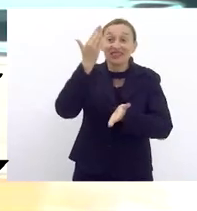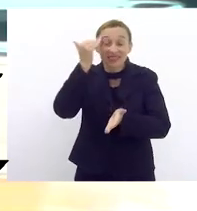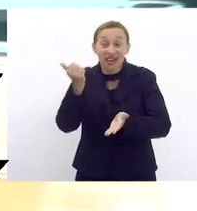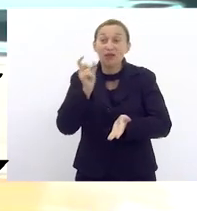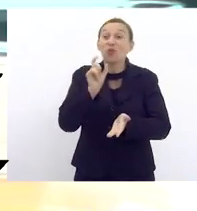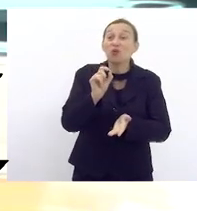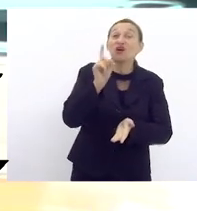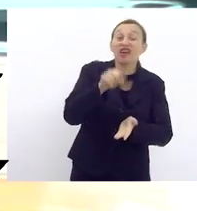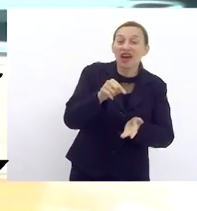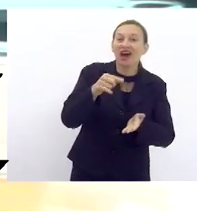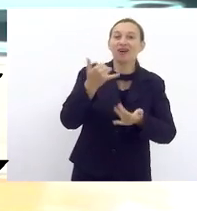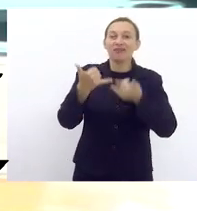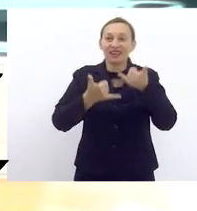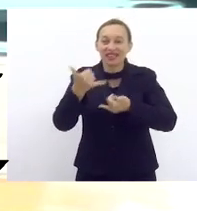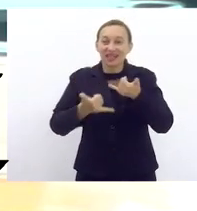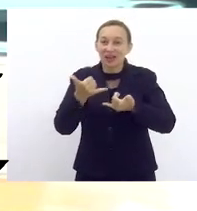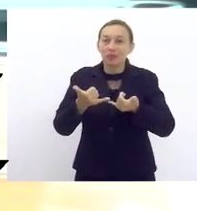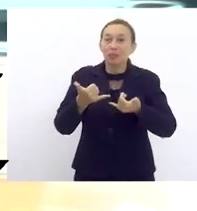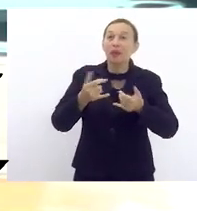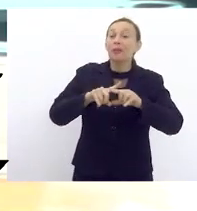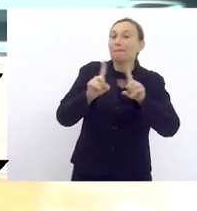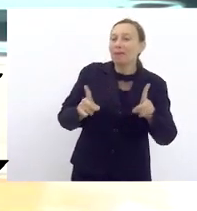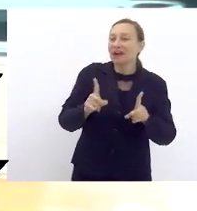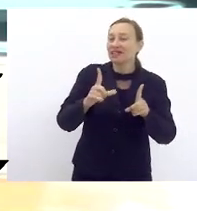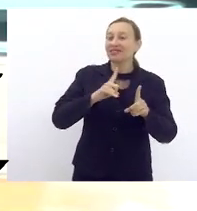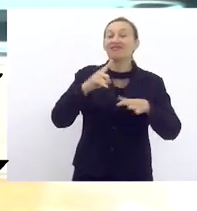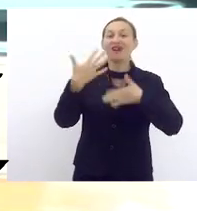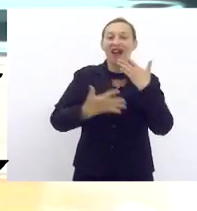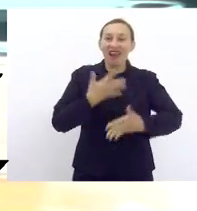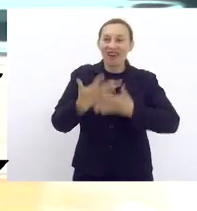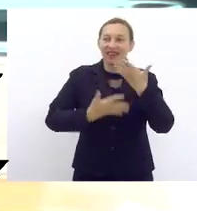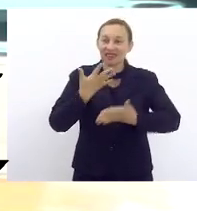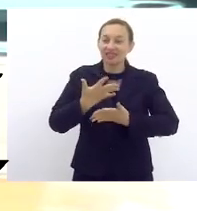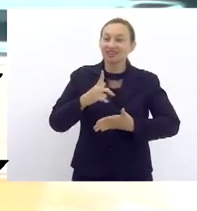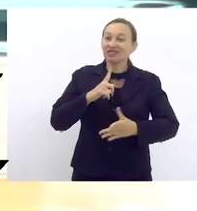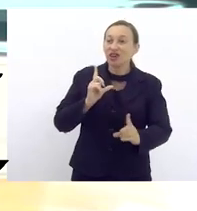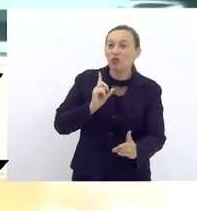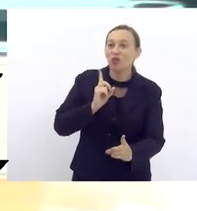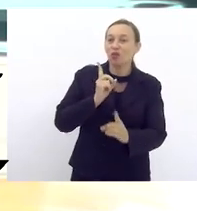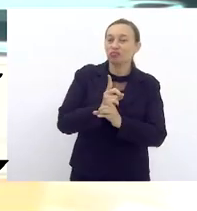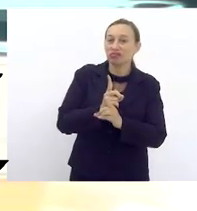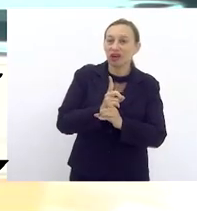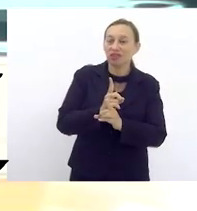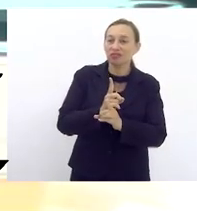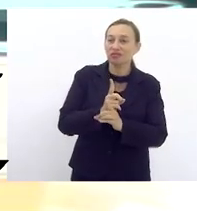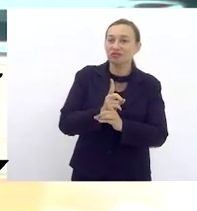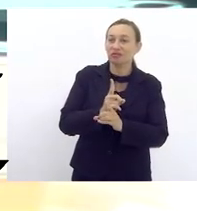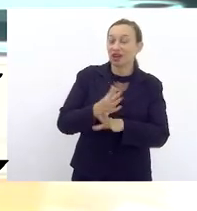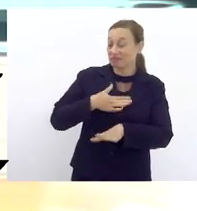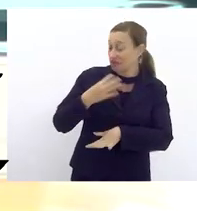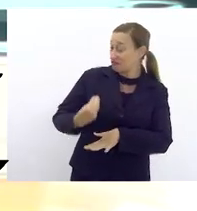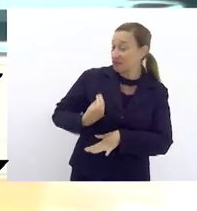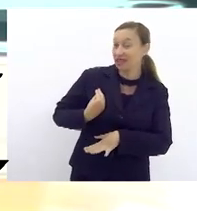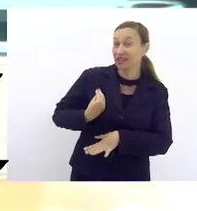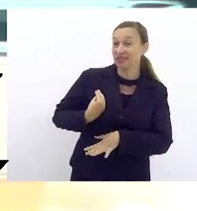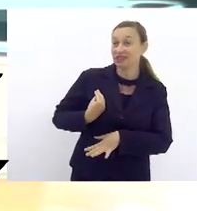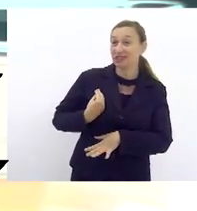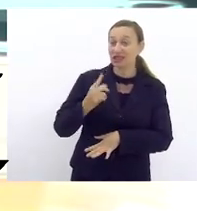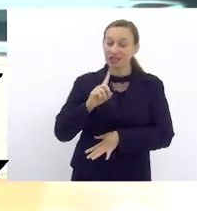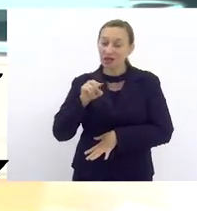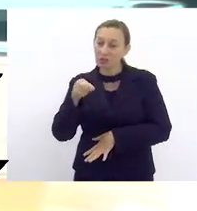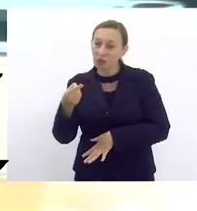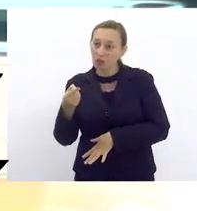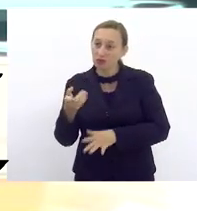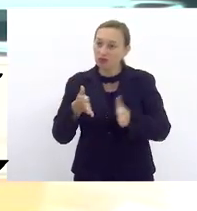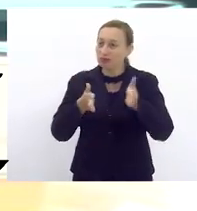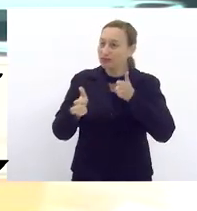que essa brincadeira mas tem uma alegria de ter encontrado no meu caminho após um